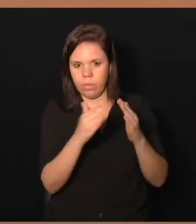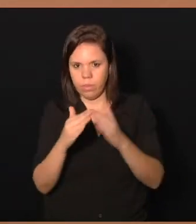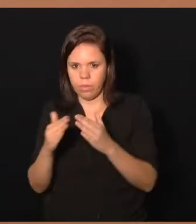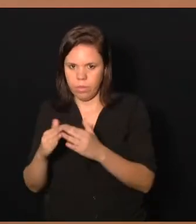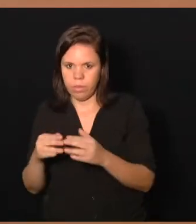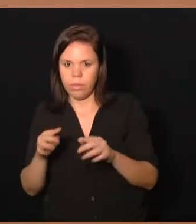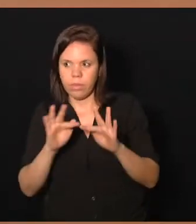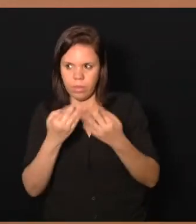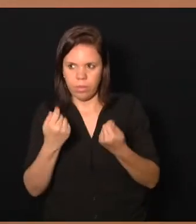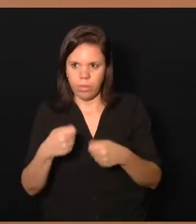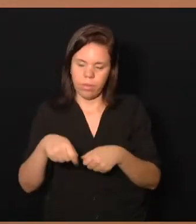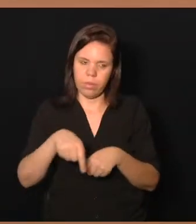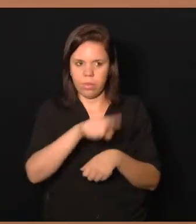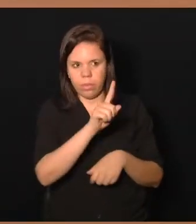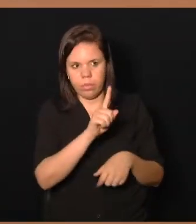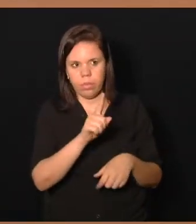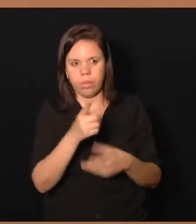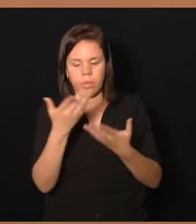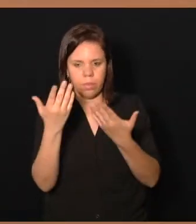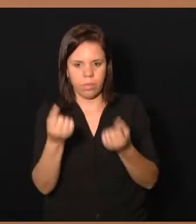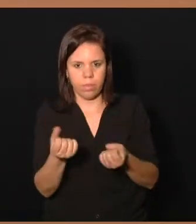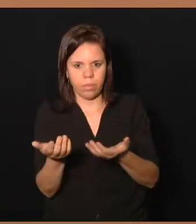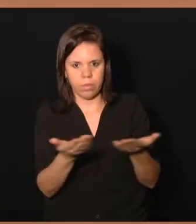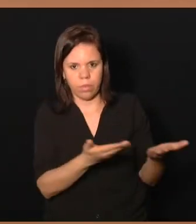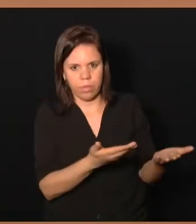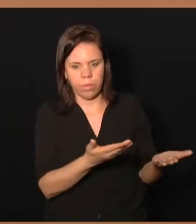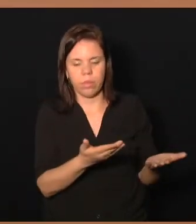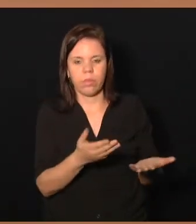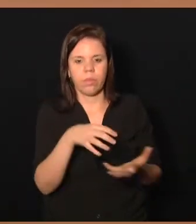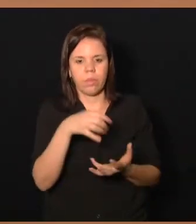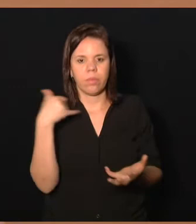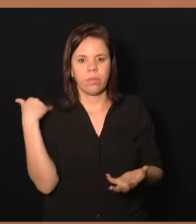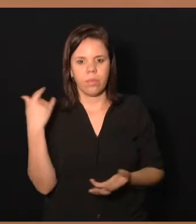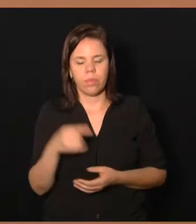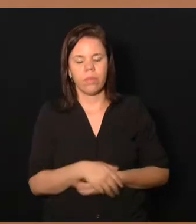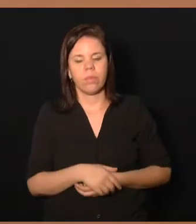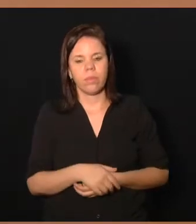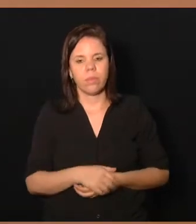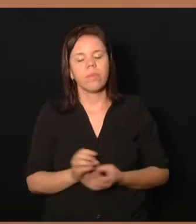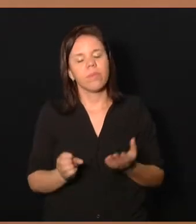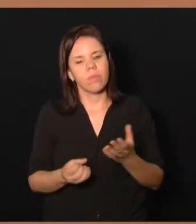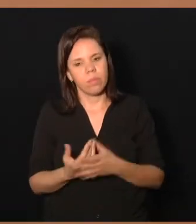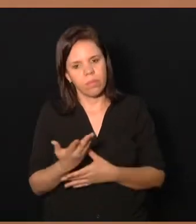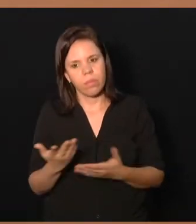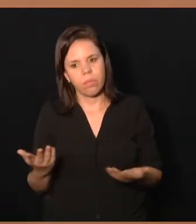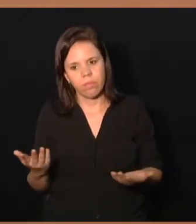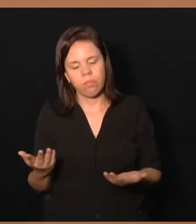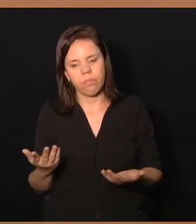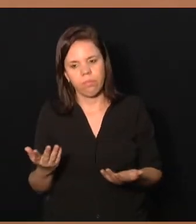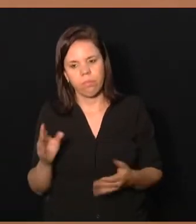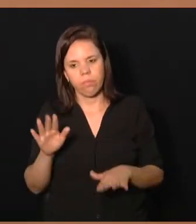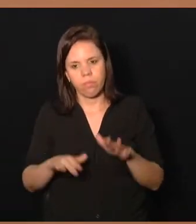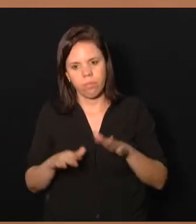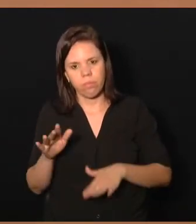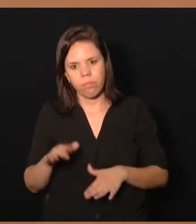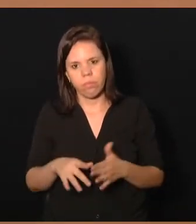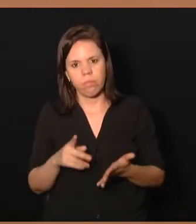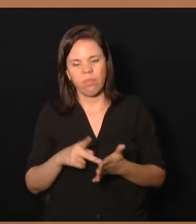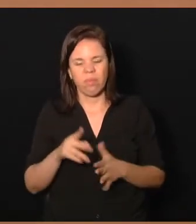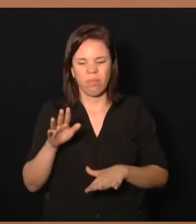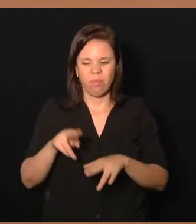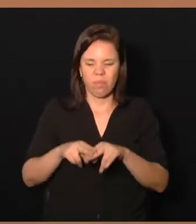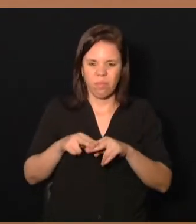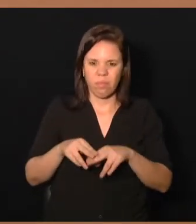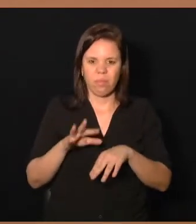tinham que acolher os seus idosos. Mas enfim, acontece... às vezes pelo fato de